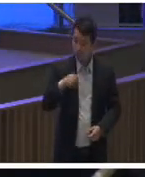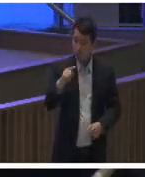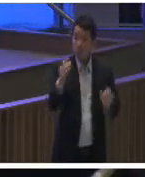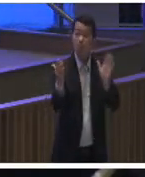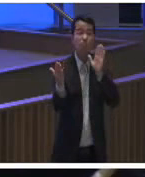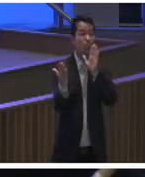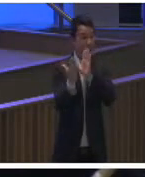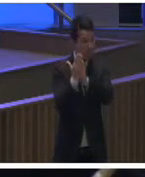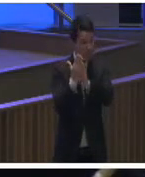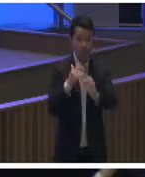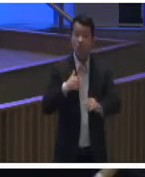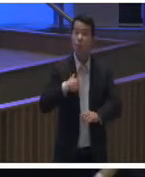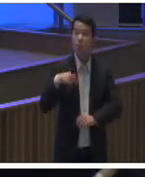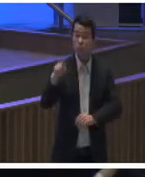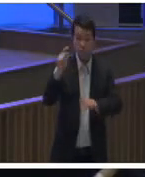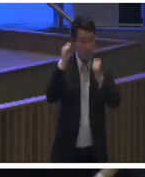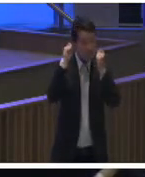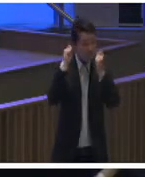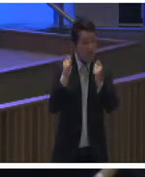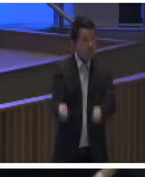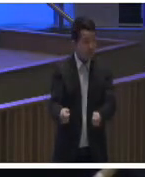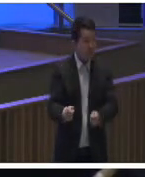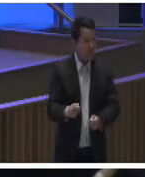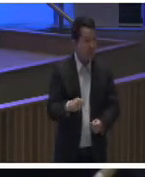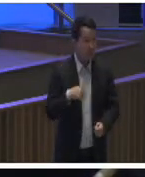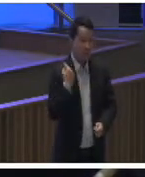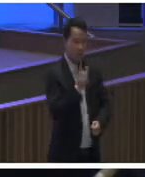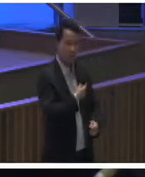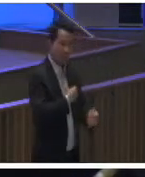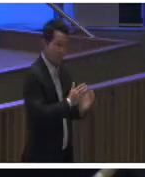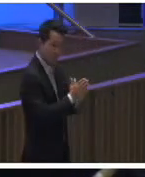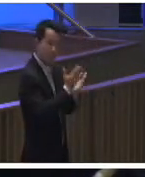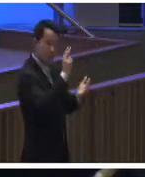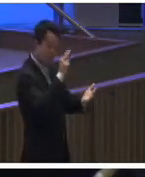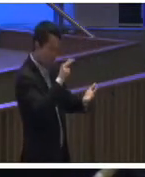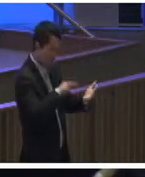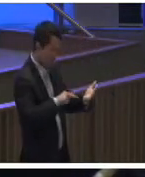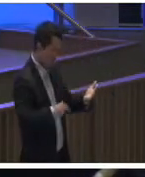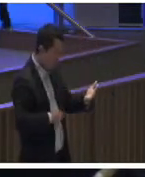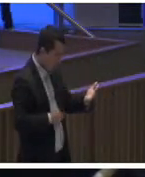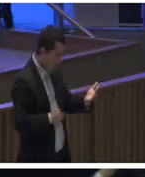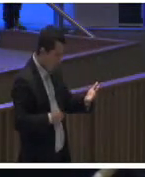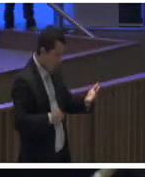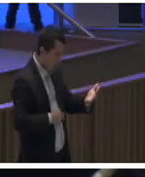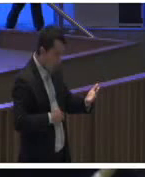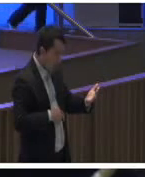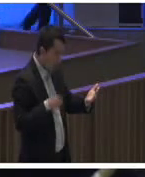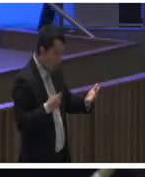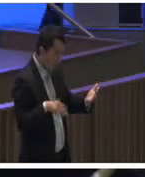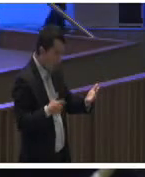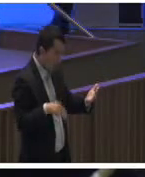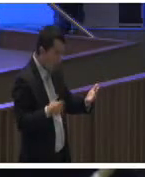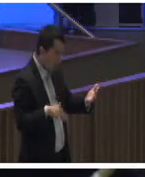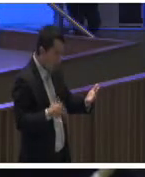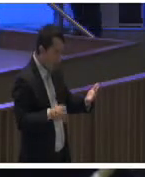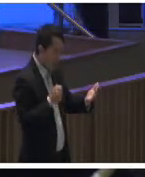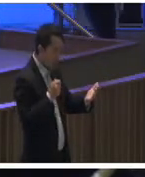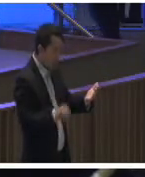quando a gente olha esse texto, a gente vai descobrir que Paulo nos apresenta nesse texto